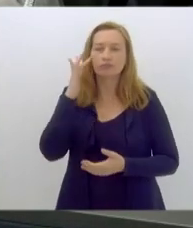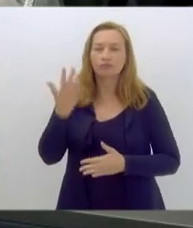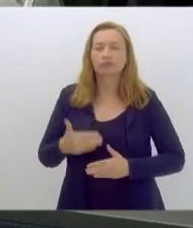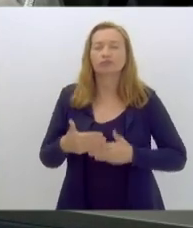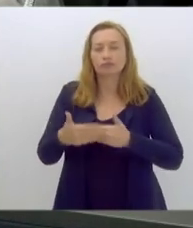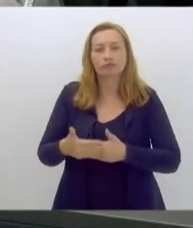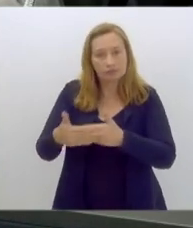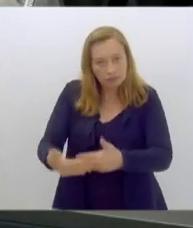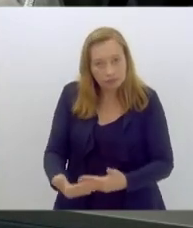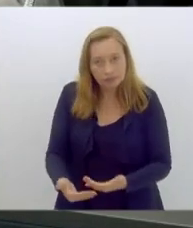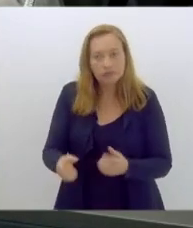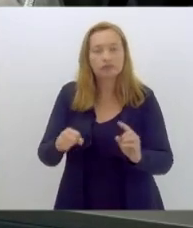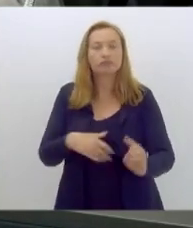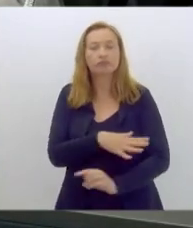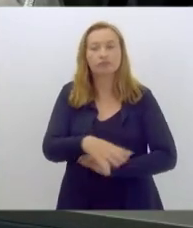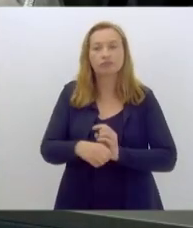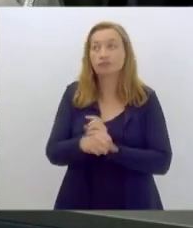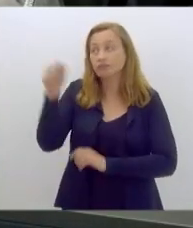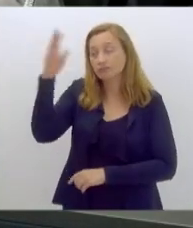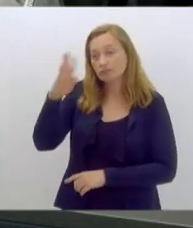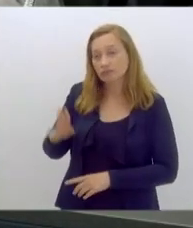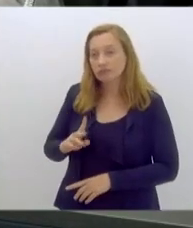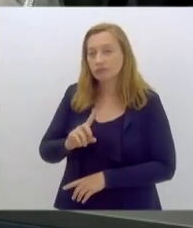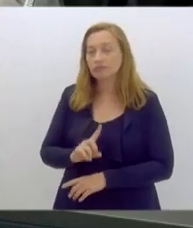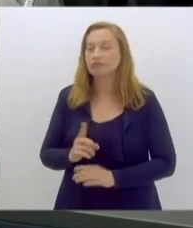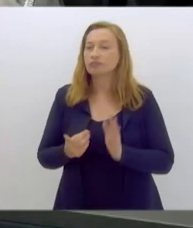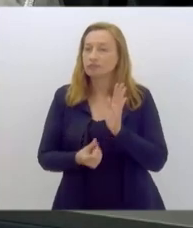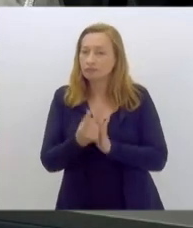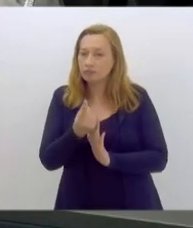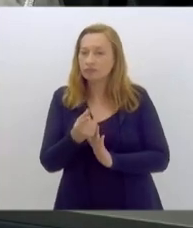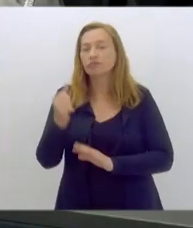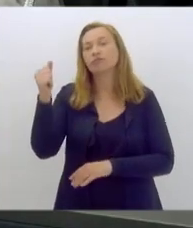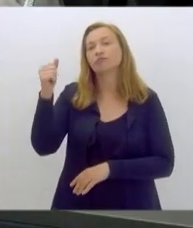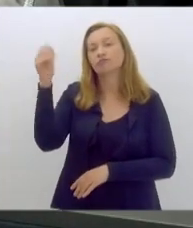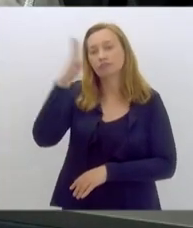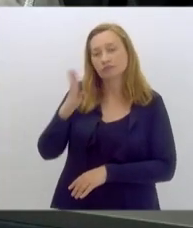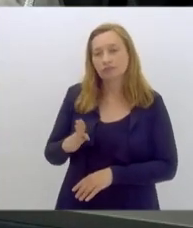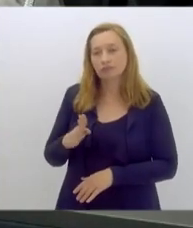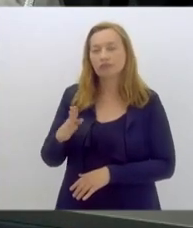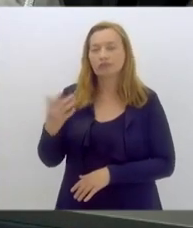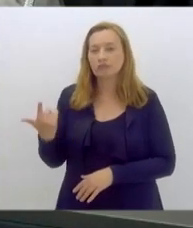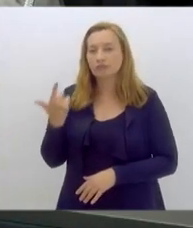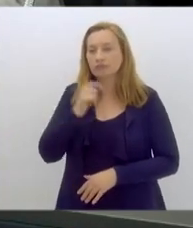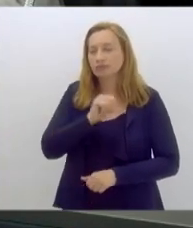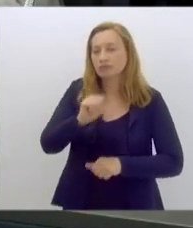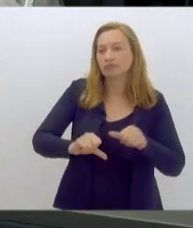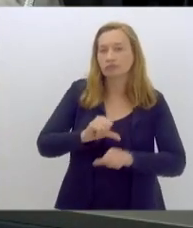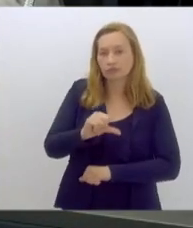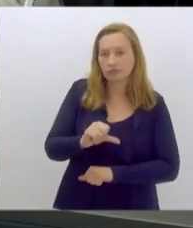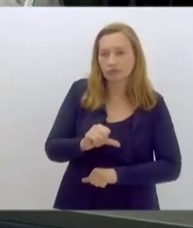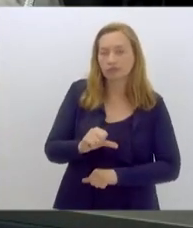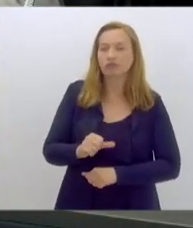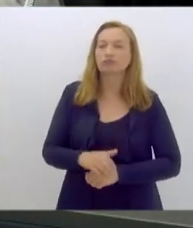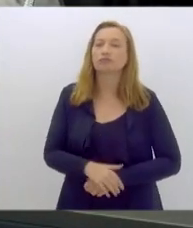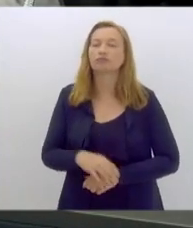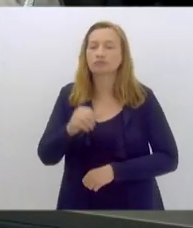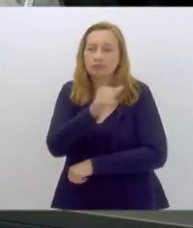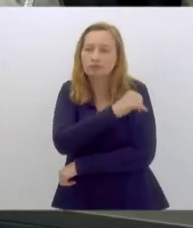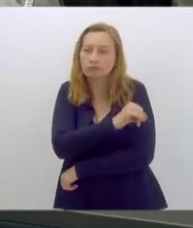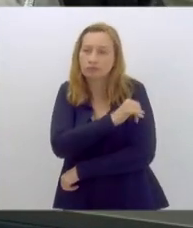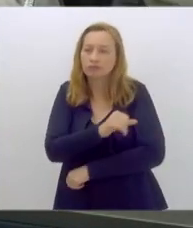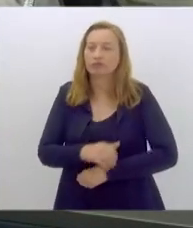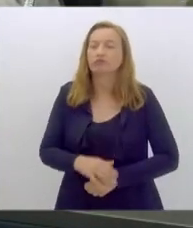a sociedade brasileira e eu acho que os orçamentos brasileiros ganham com a mudança desses paradigmas o Rio de Janeiro